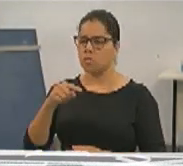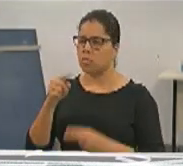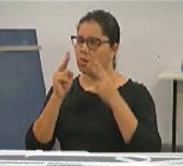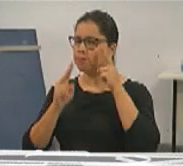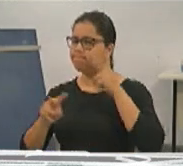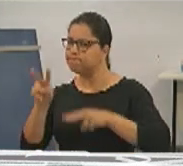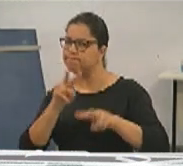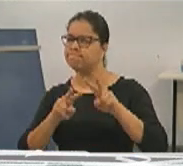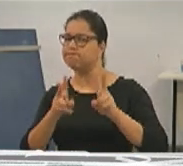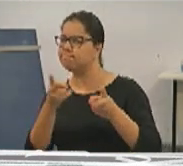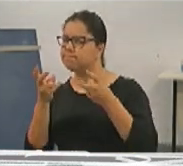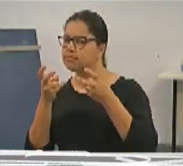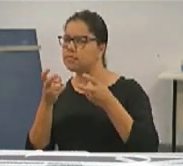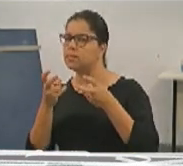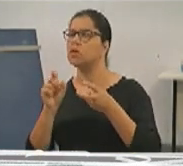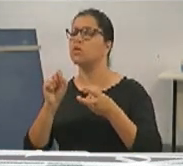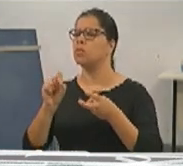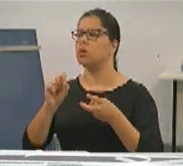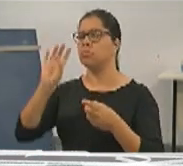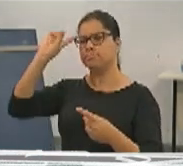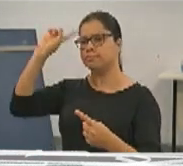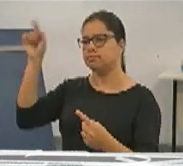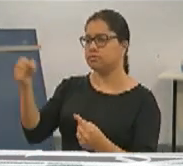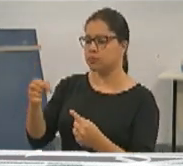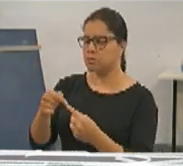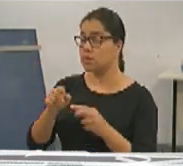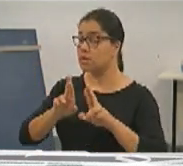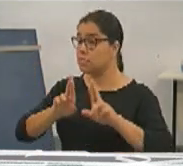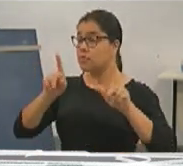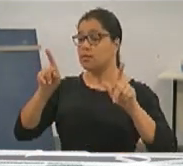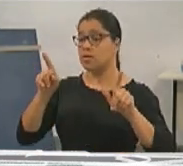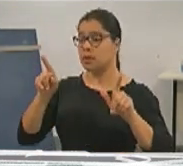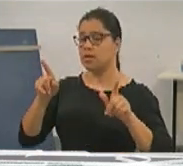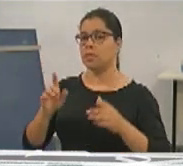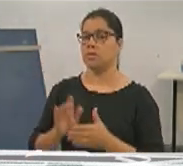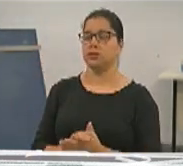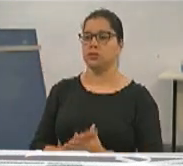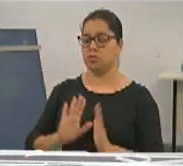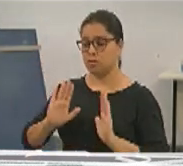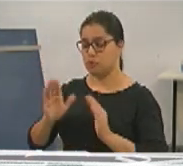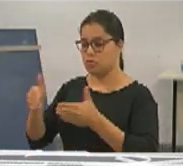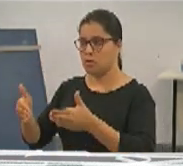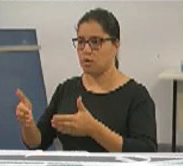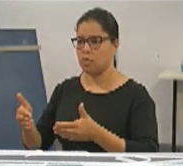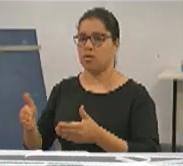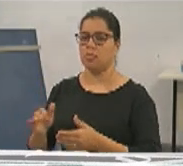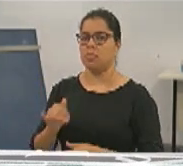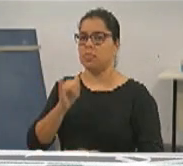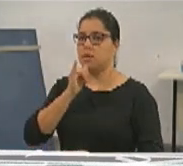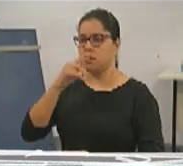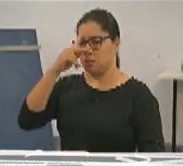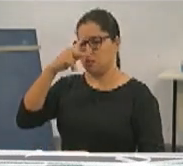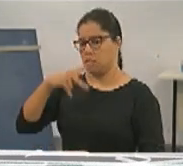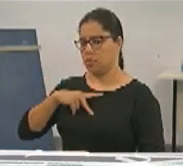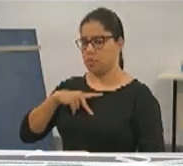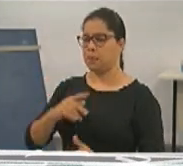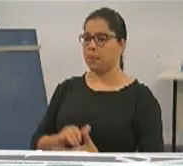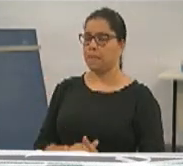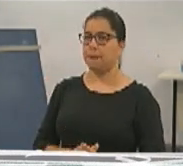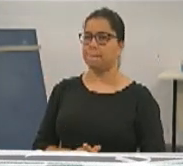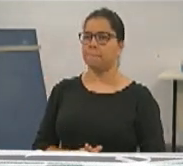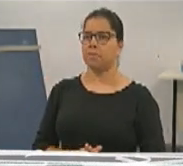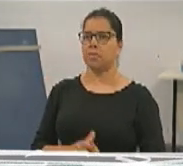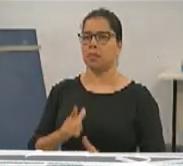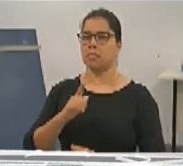E nessa perspectiva privilegiada, né, diferente da perspectiva que nós temos, eu também pertenço, né, às pessoas que estão lá